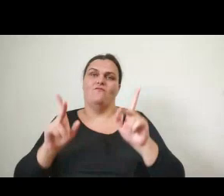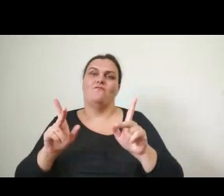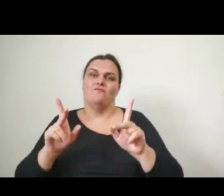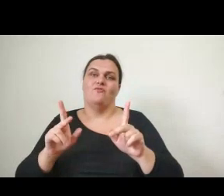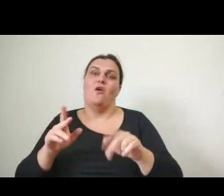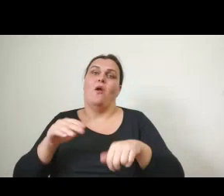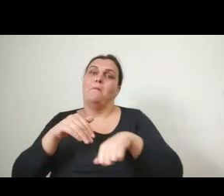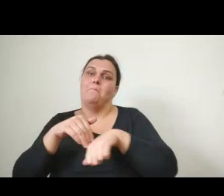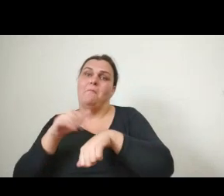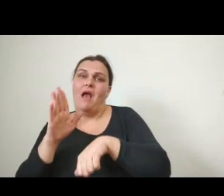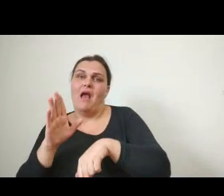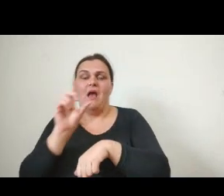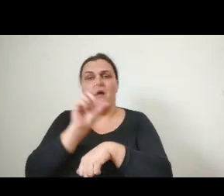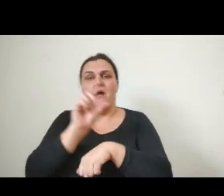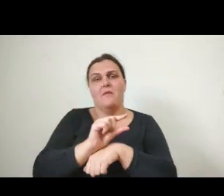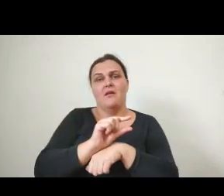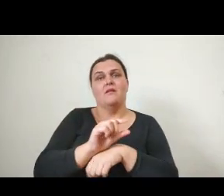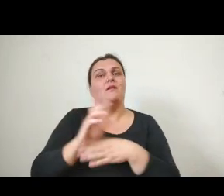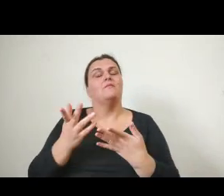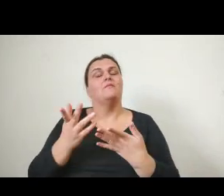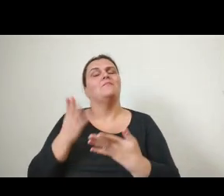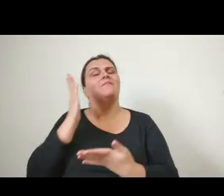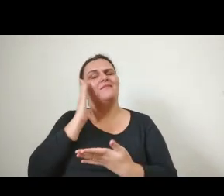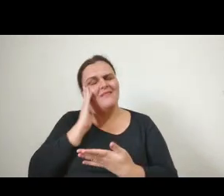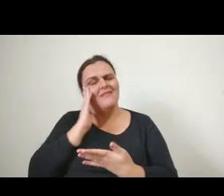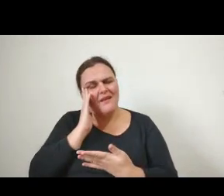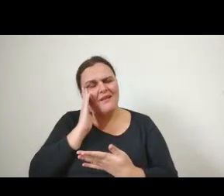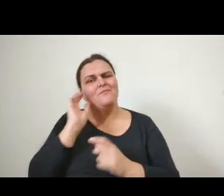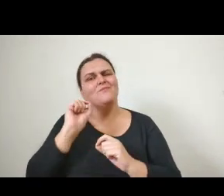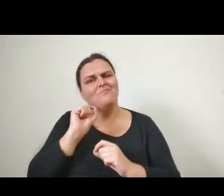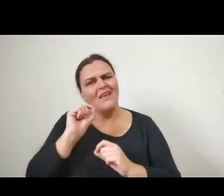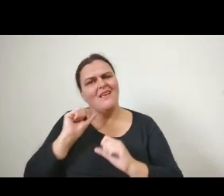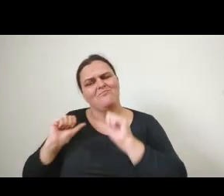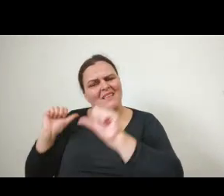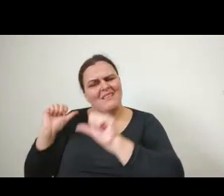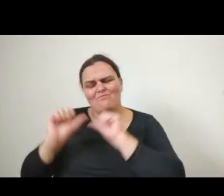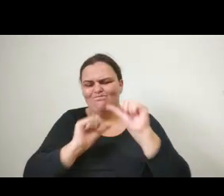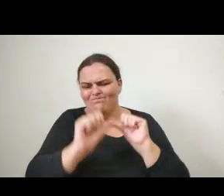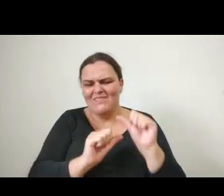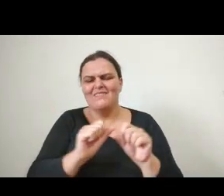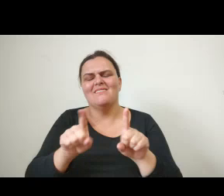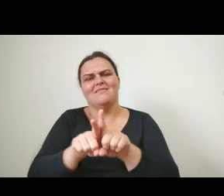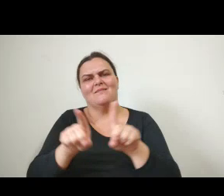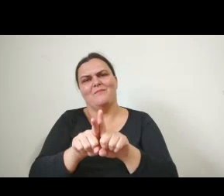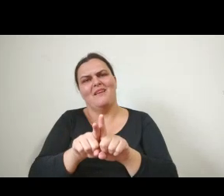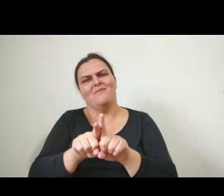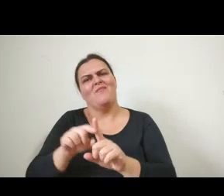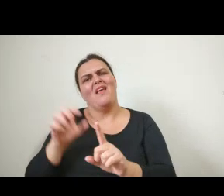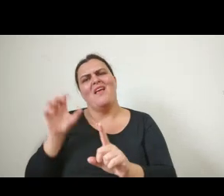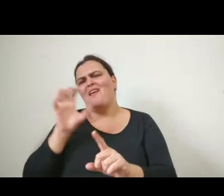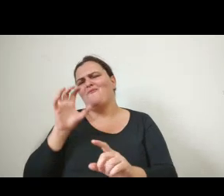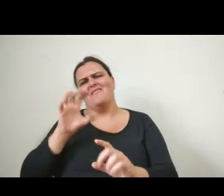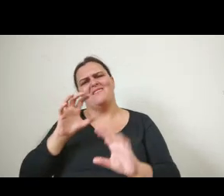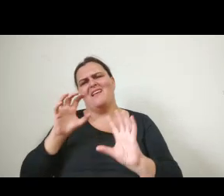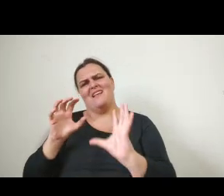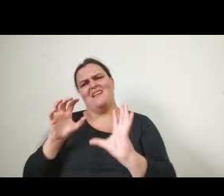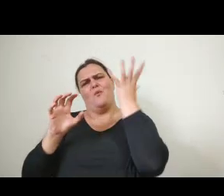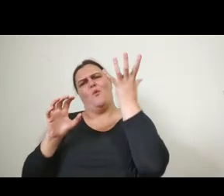anteriormente. E impactando o clima, impacta processos